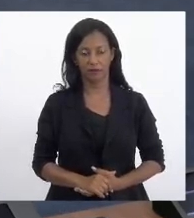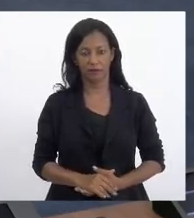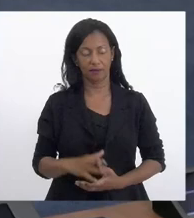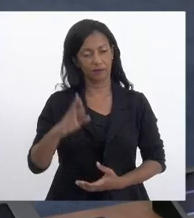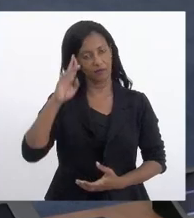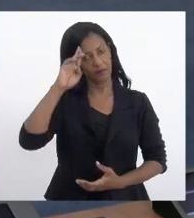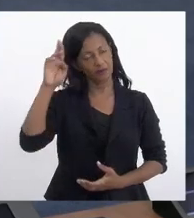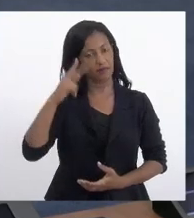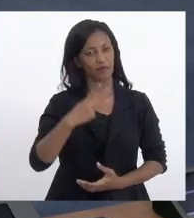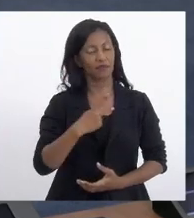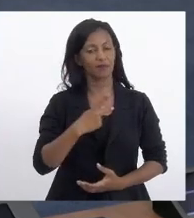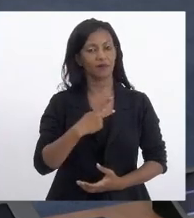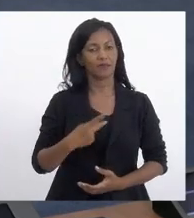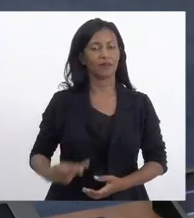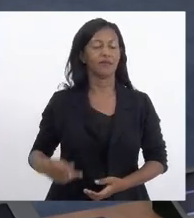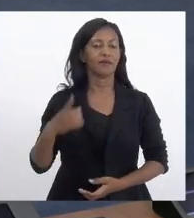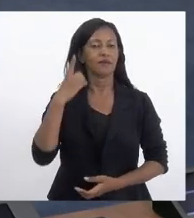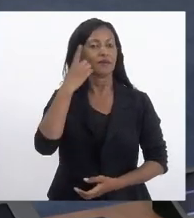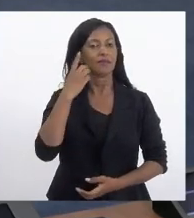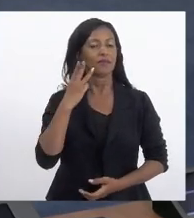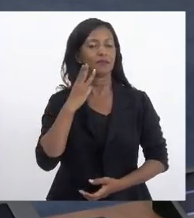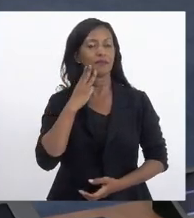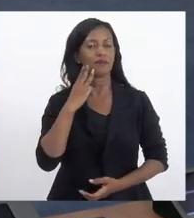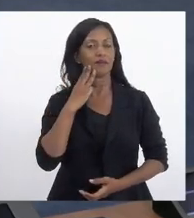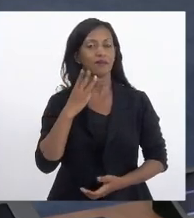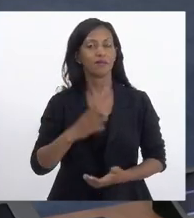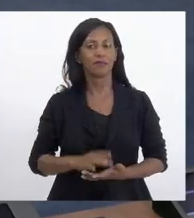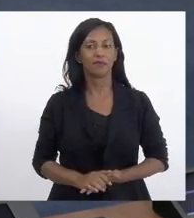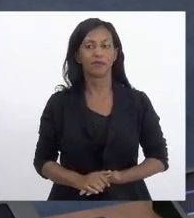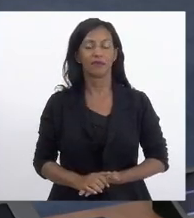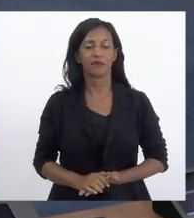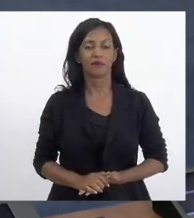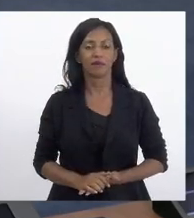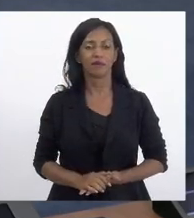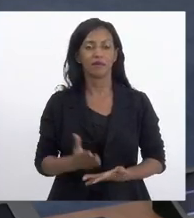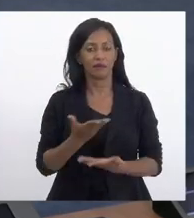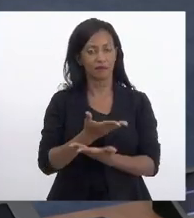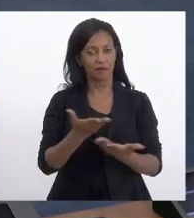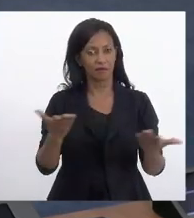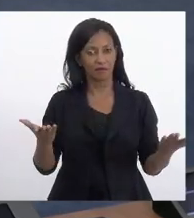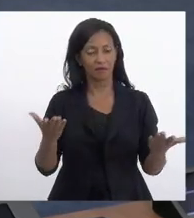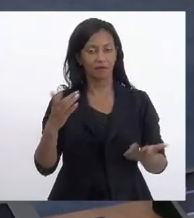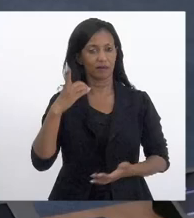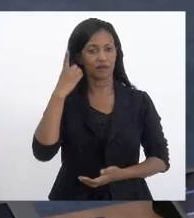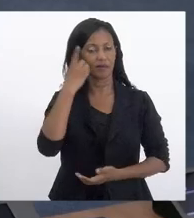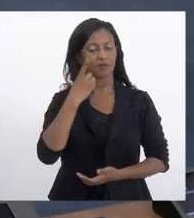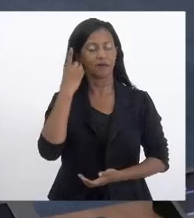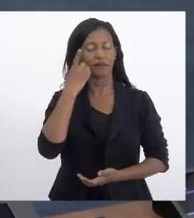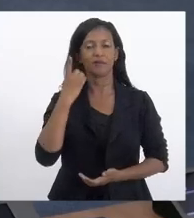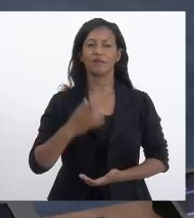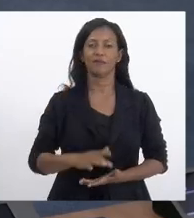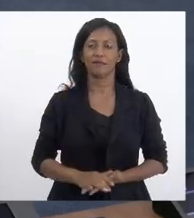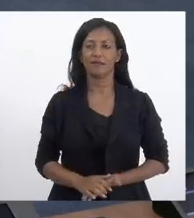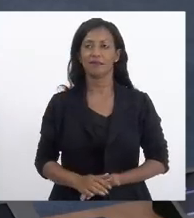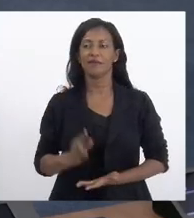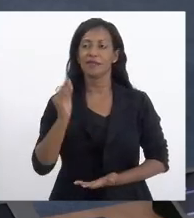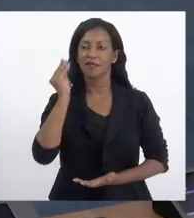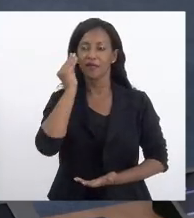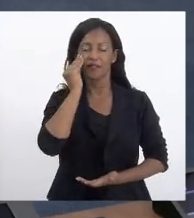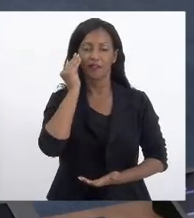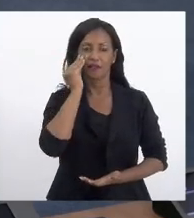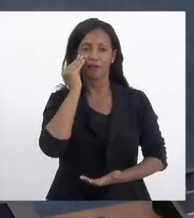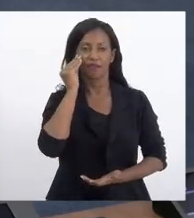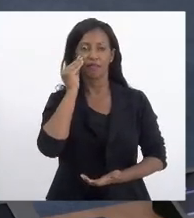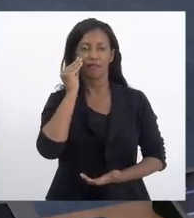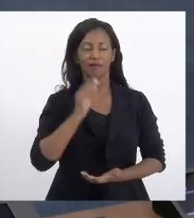Senhor presidente, deputado Valdeque Carneiro, senhoras e senhores deputados que nos